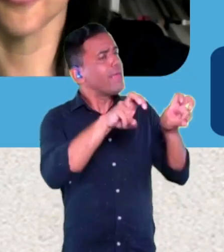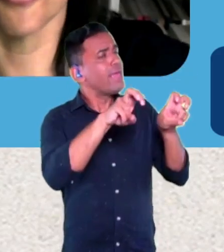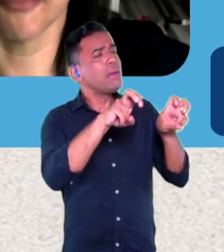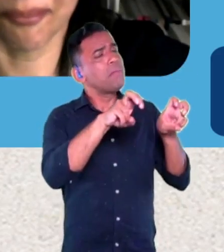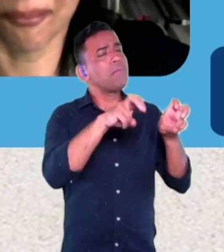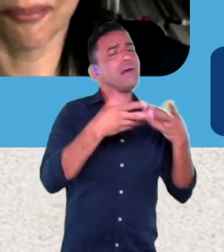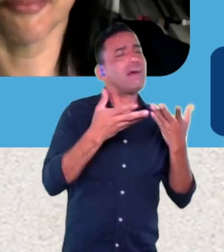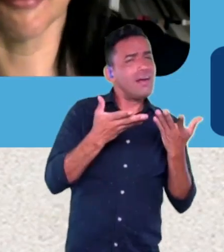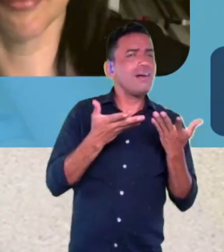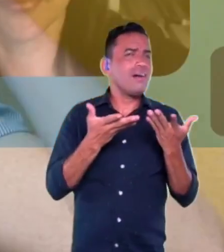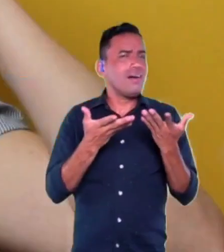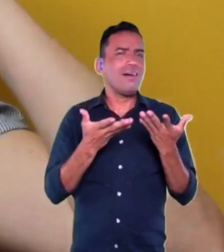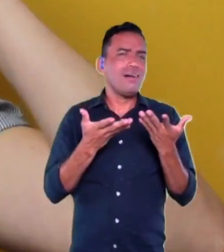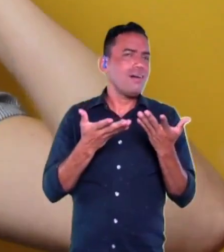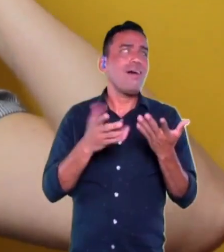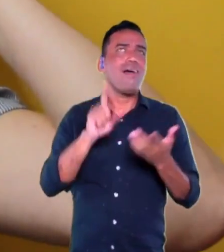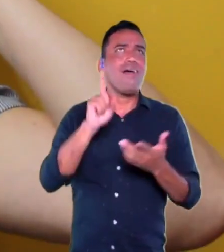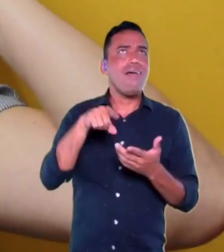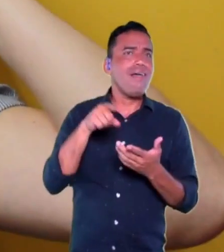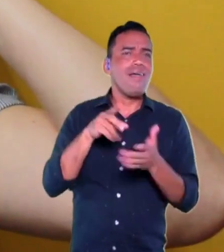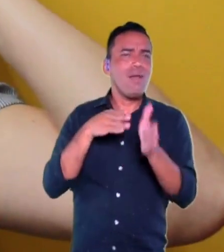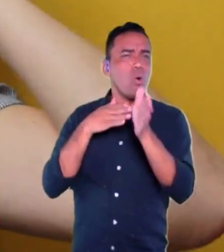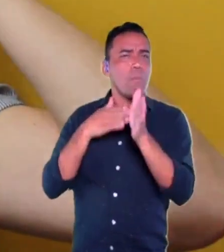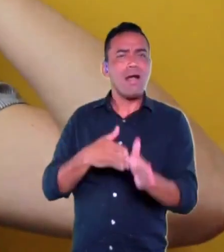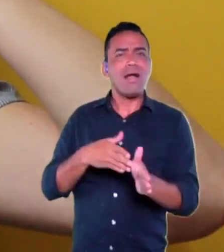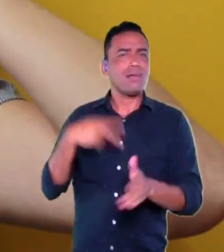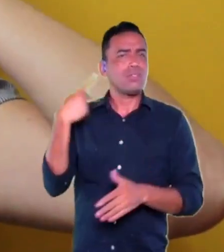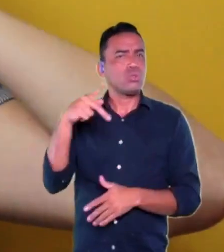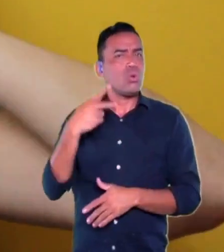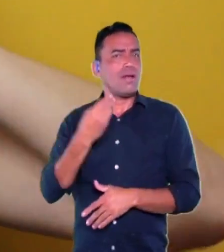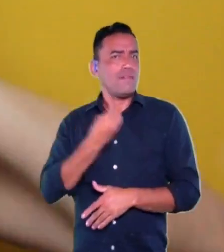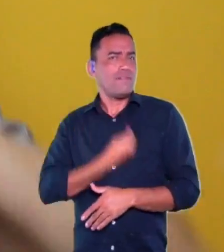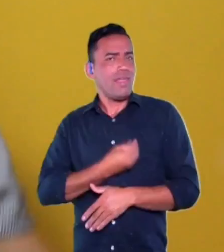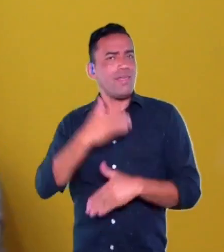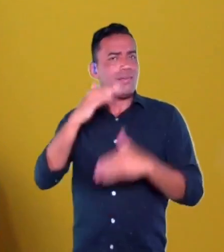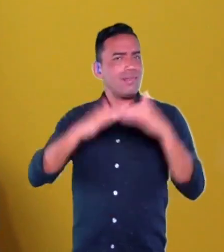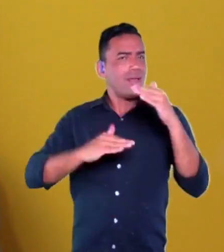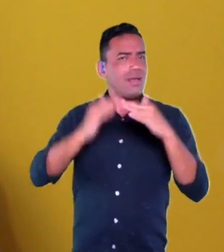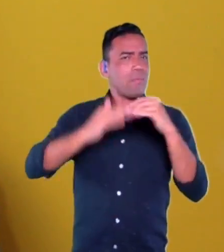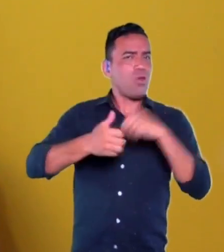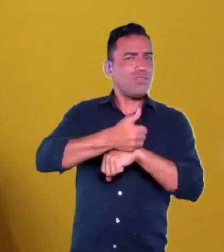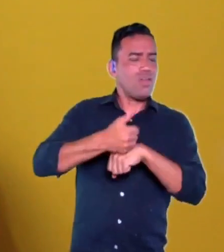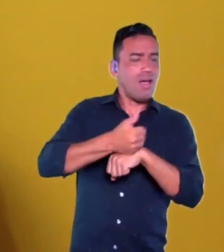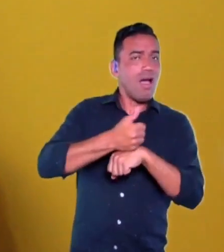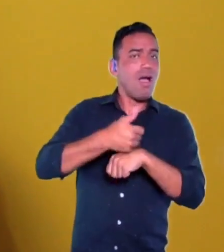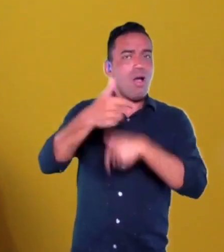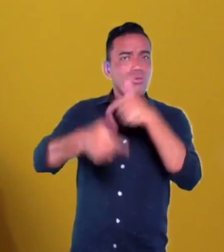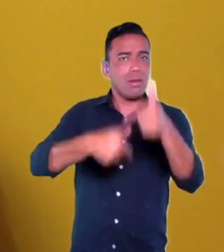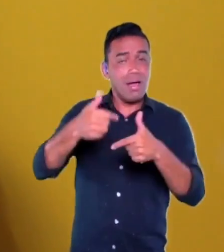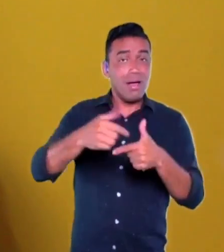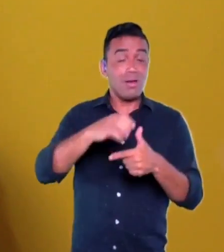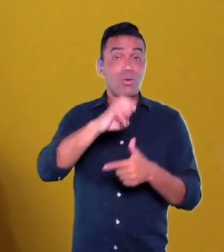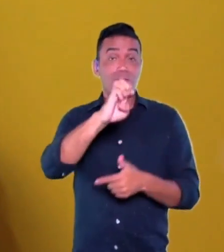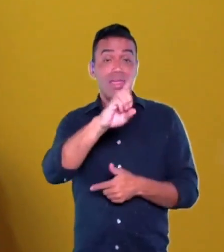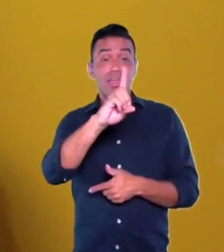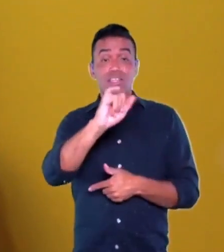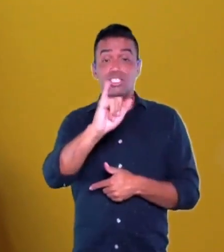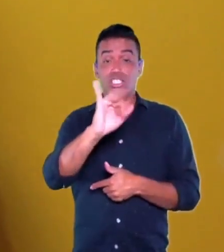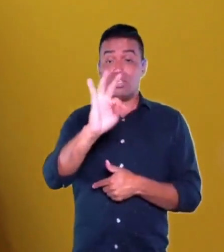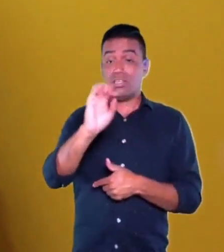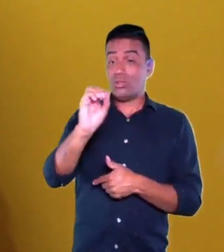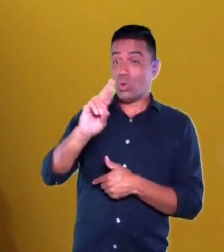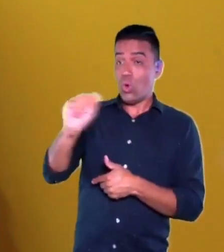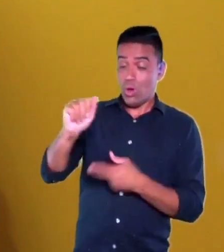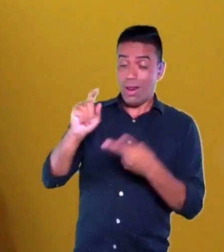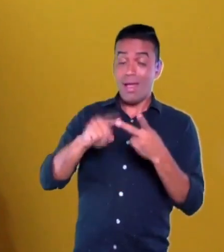uma coisa que é assim, acompanha a sua carreira mesmo, né? É o seu trabalho, né? A de editora e a de poeta mulher,